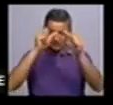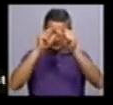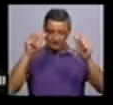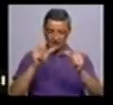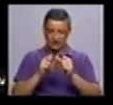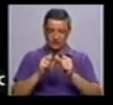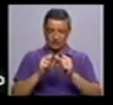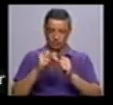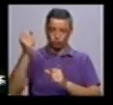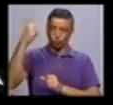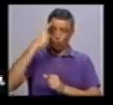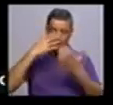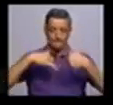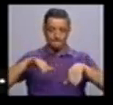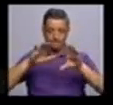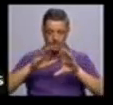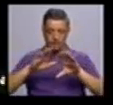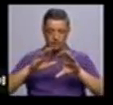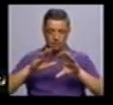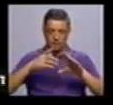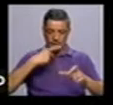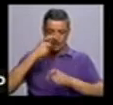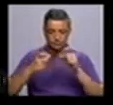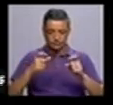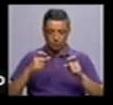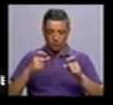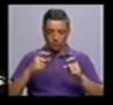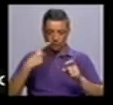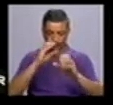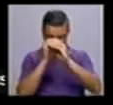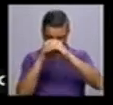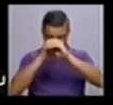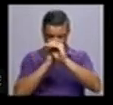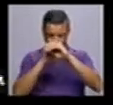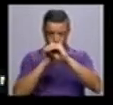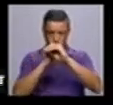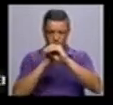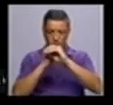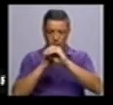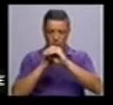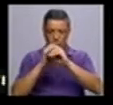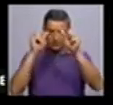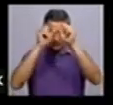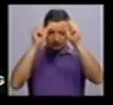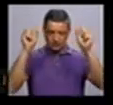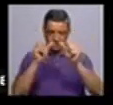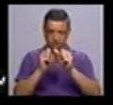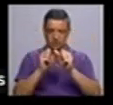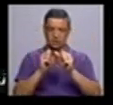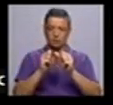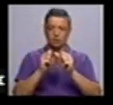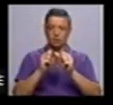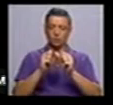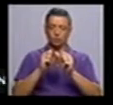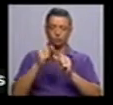prova direta. Mas o que é certo é que quando os astrónomos estavam a apontar os seus telescópios para aquela zona dos confins do sistema solar, estavam também a apanhar